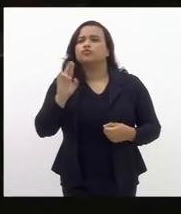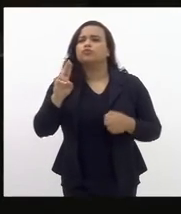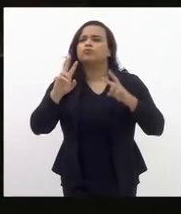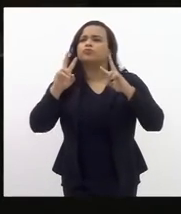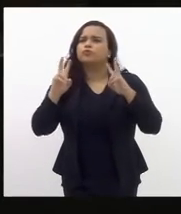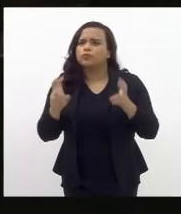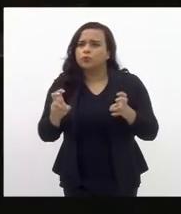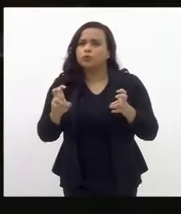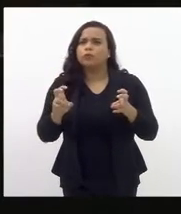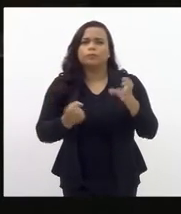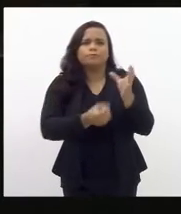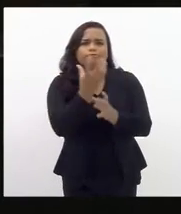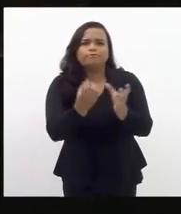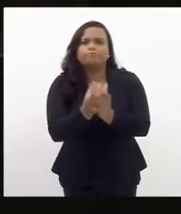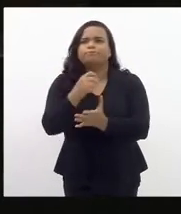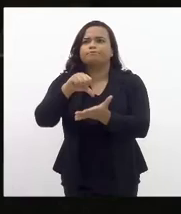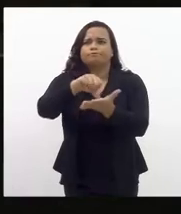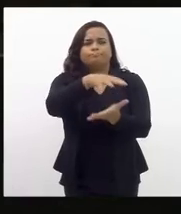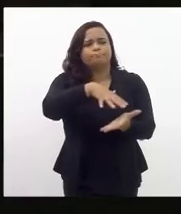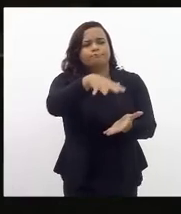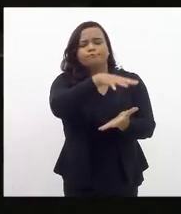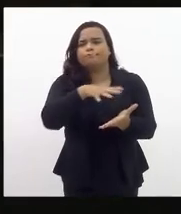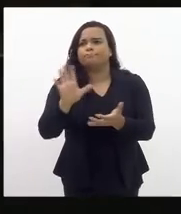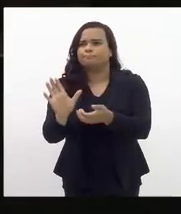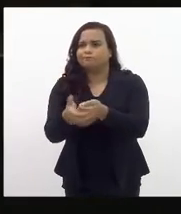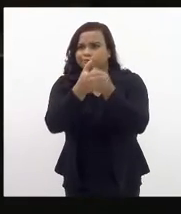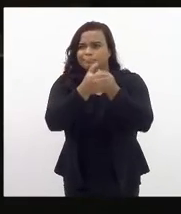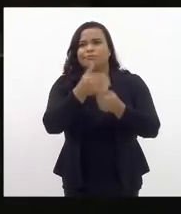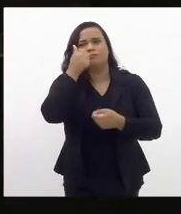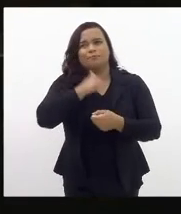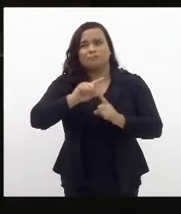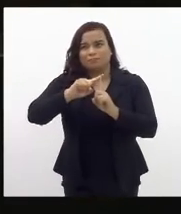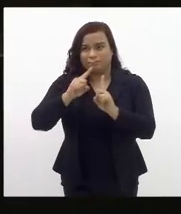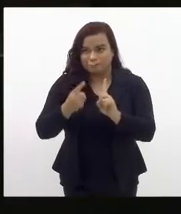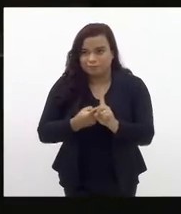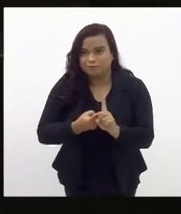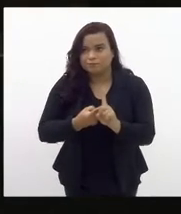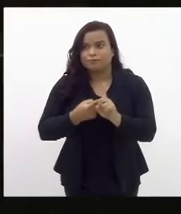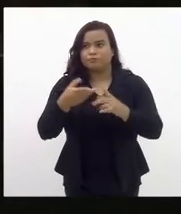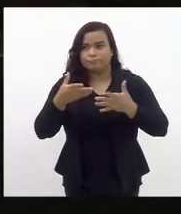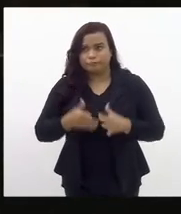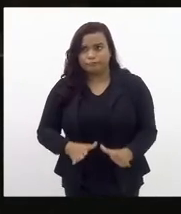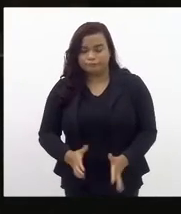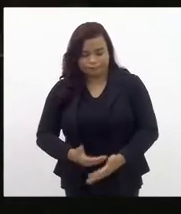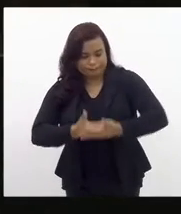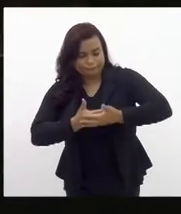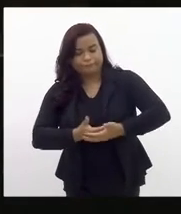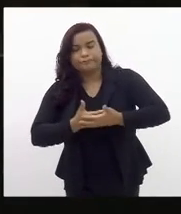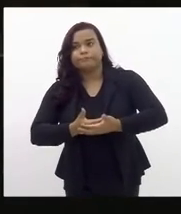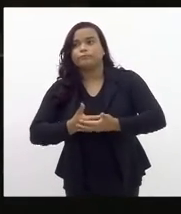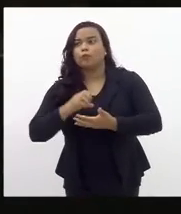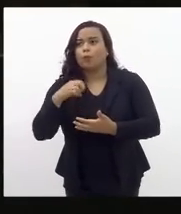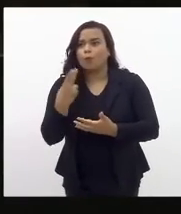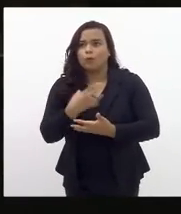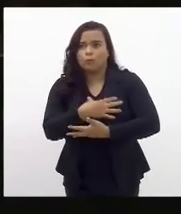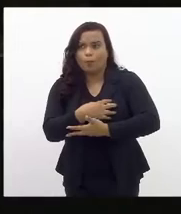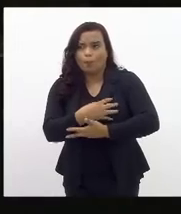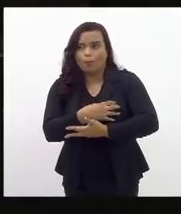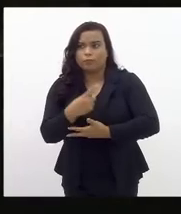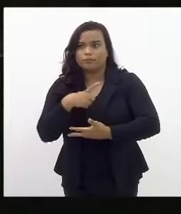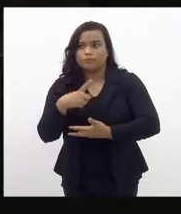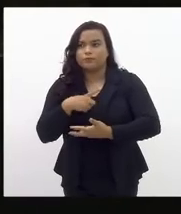de acolhimento para adolescentes grávidas em estado de puerpério ou lactantes que estejam em situação de